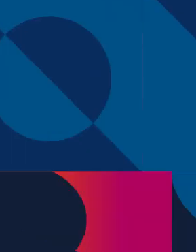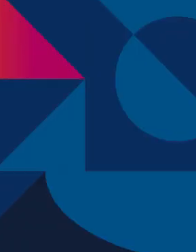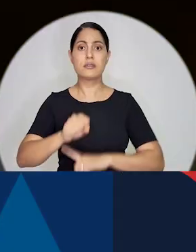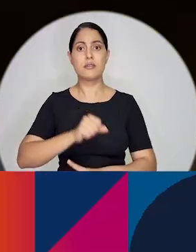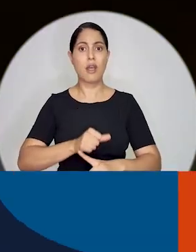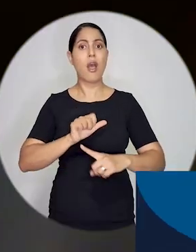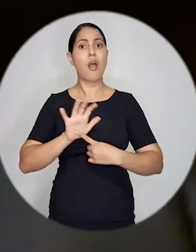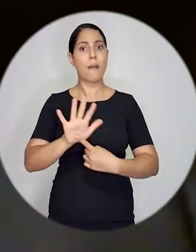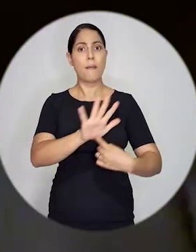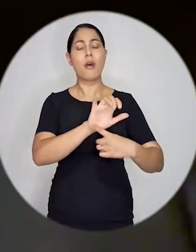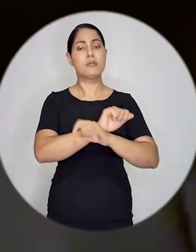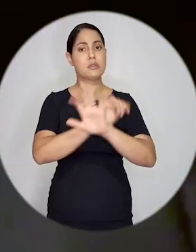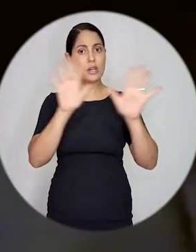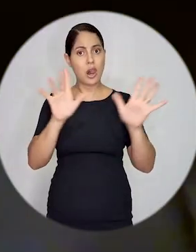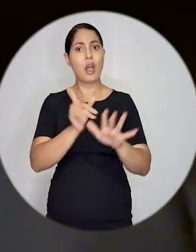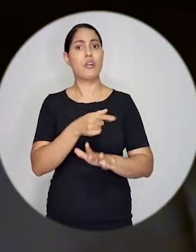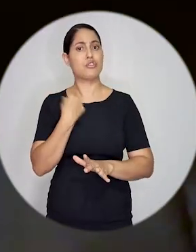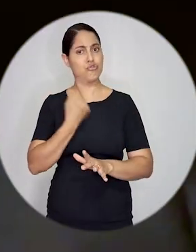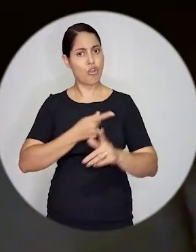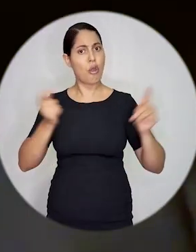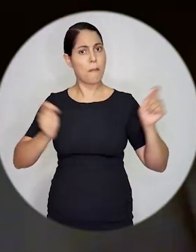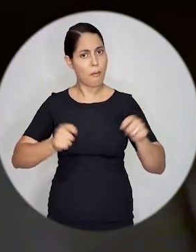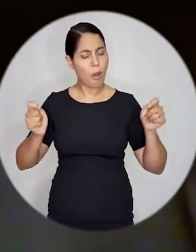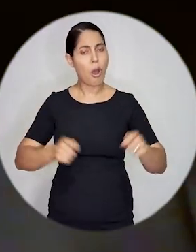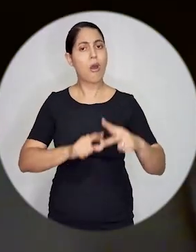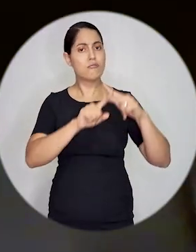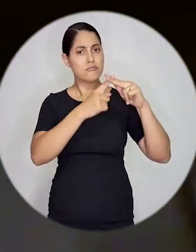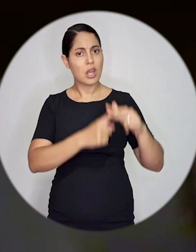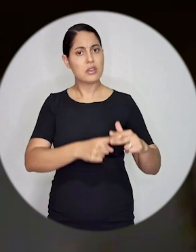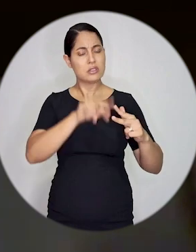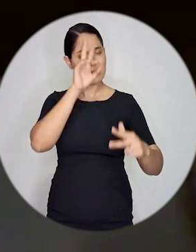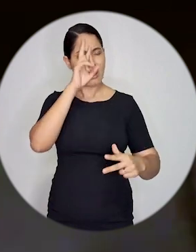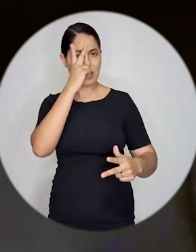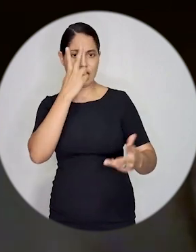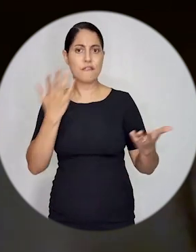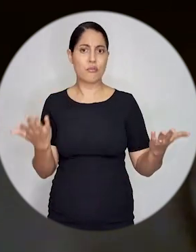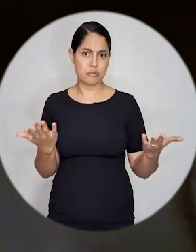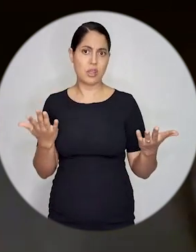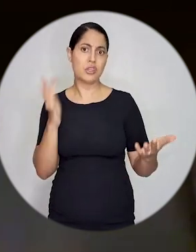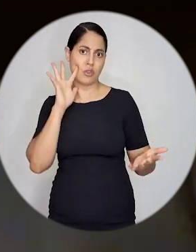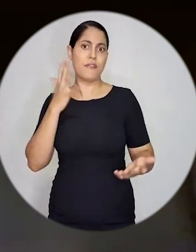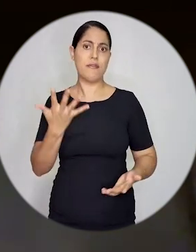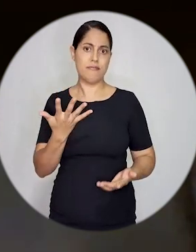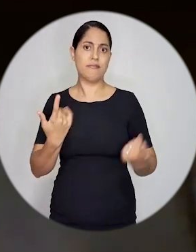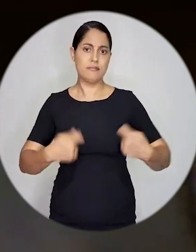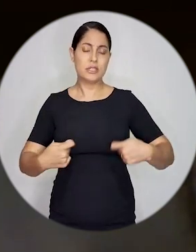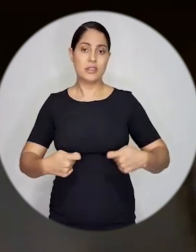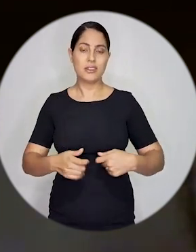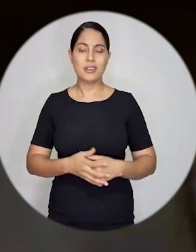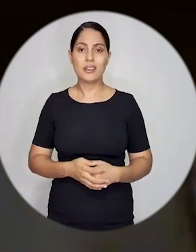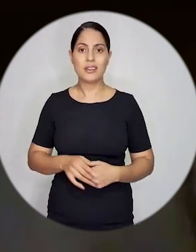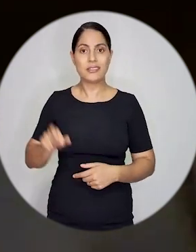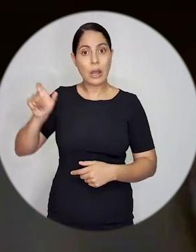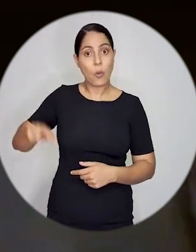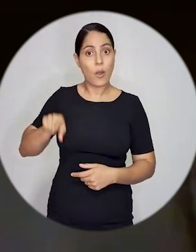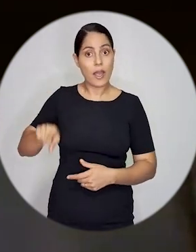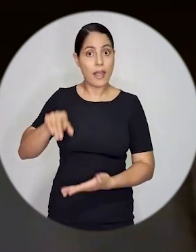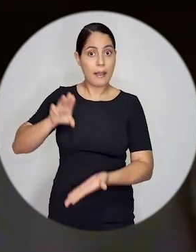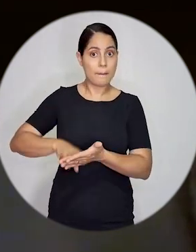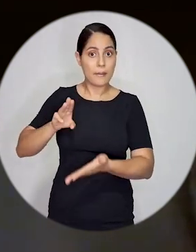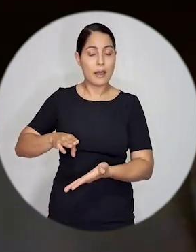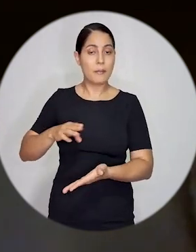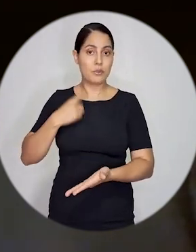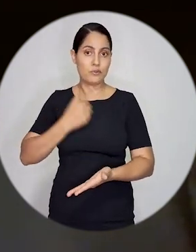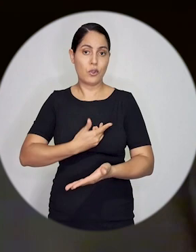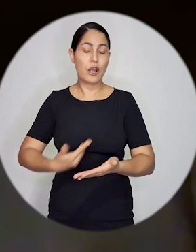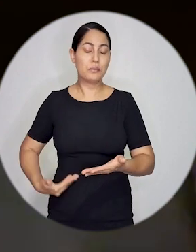sociedade se manifeste, para que a gente possa realmente corrigir equívocos. E, nesse caso, havia um equívoco do membro